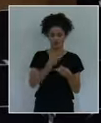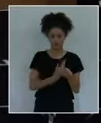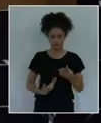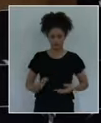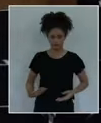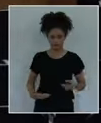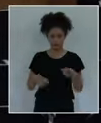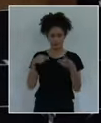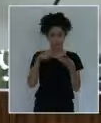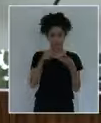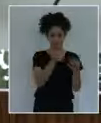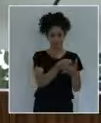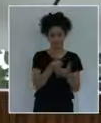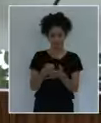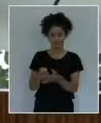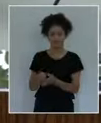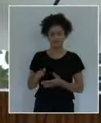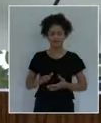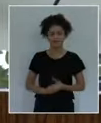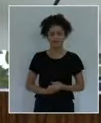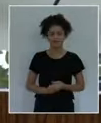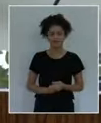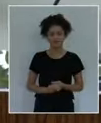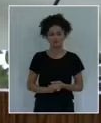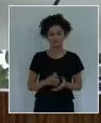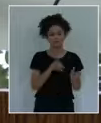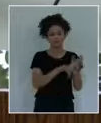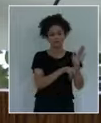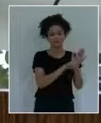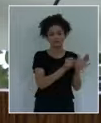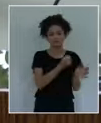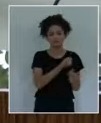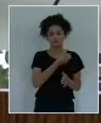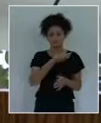Públicos Municipais e Orçamento Tomado de Contas. Projeto de lei